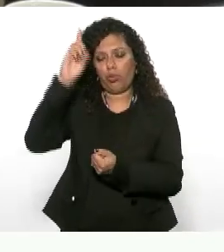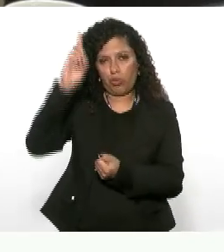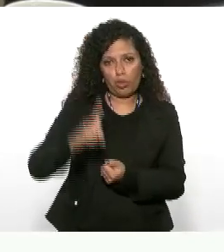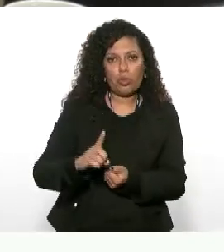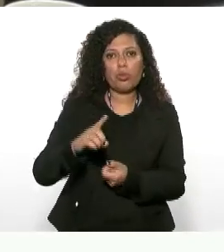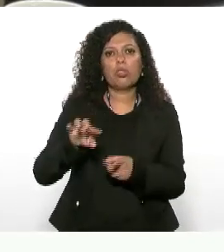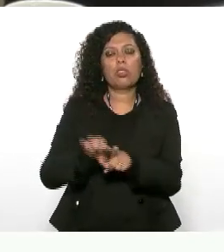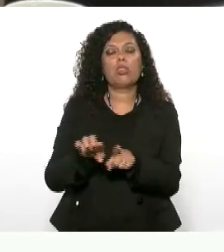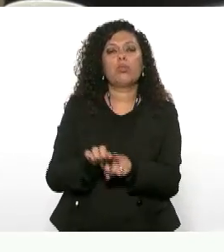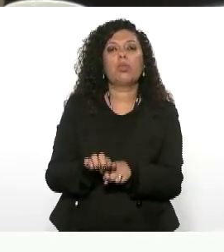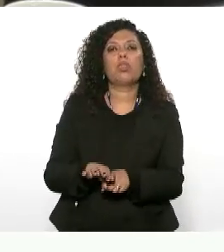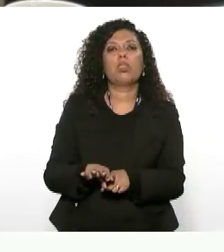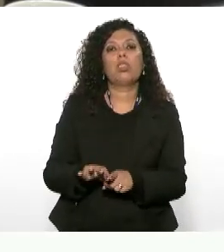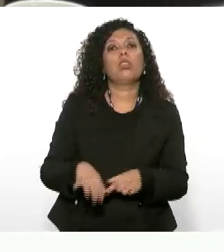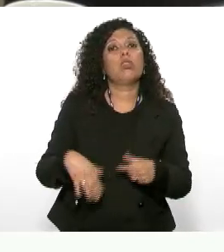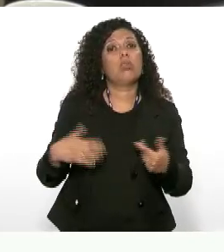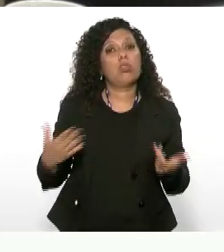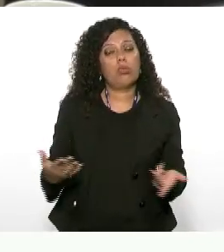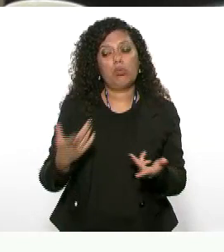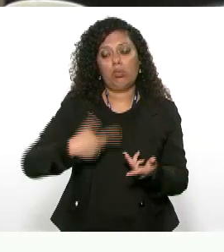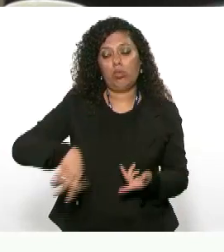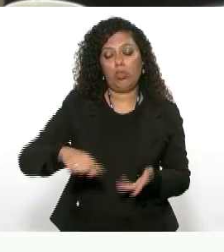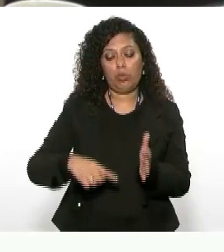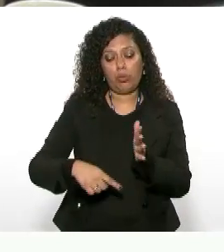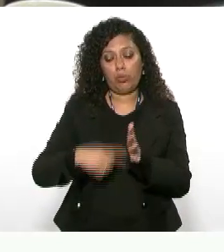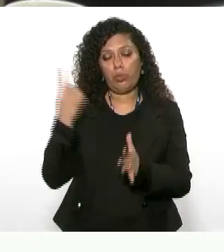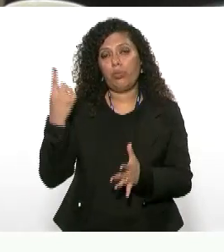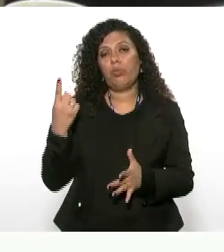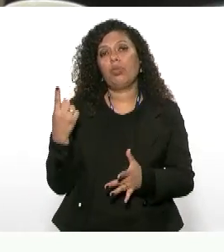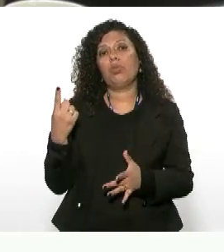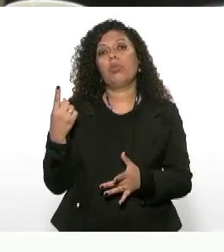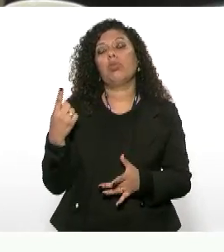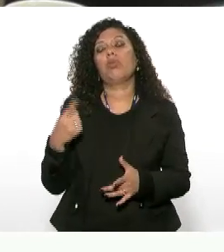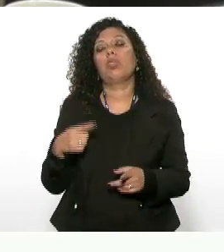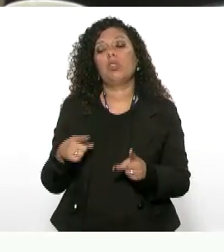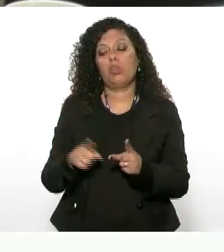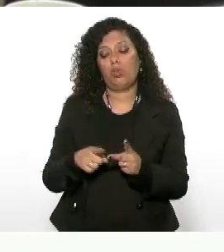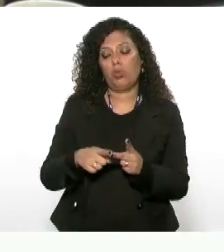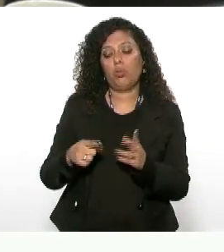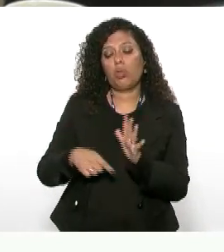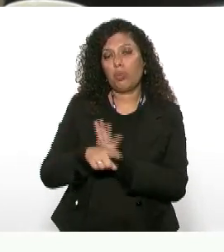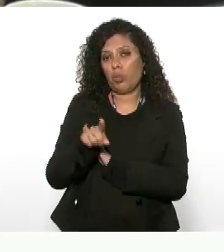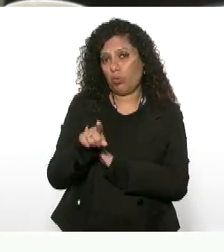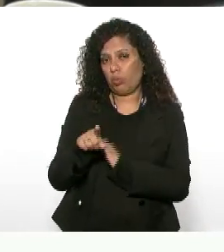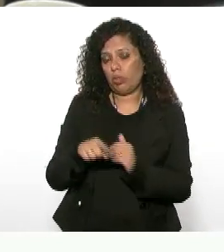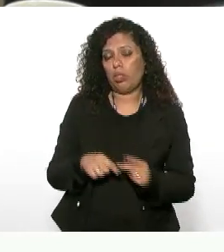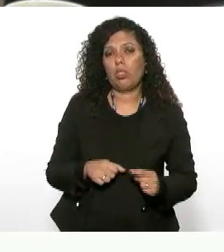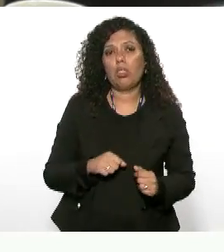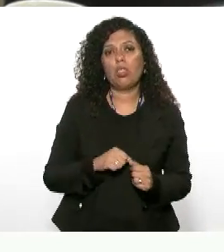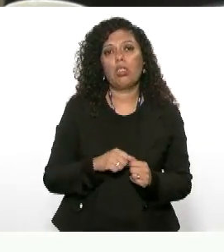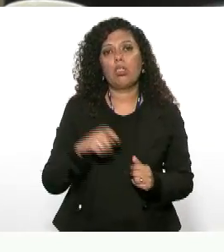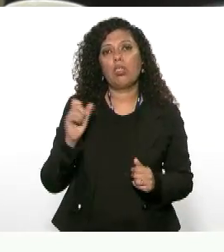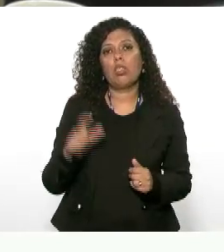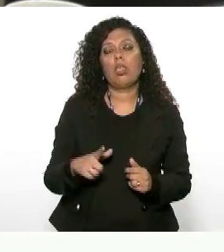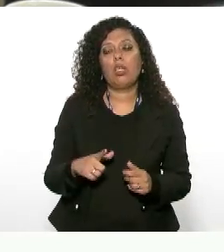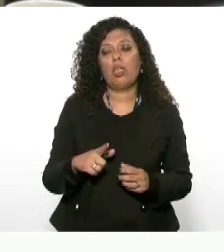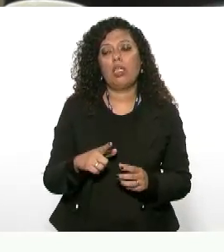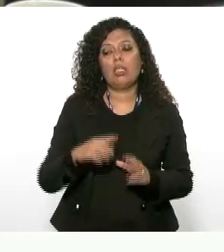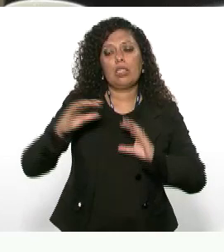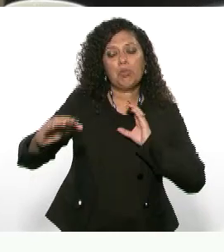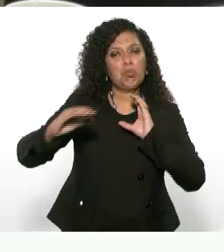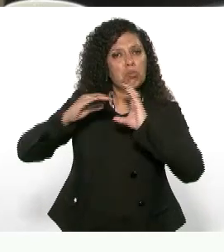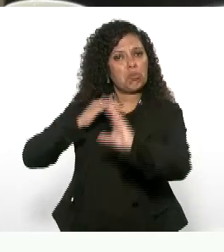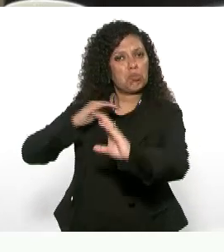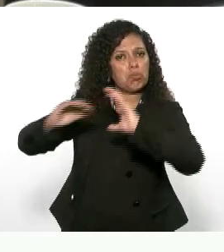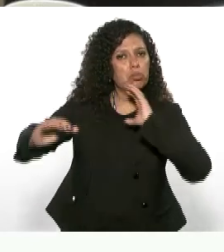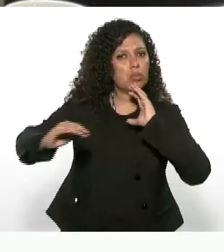instituição. Mas, então, esse seria o nossa primeira pergunta. E uma outra pergunta é a respeito da interlocução,